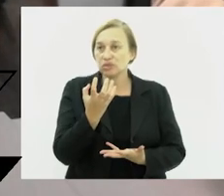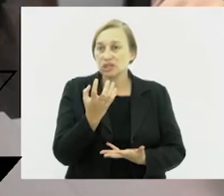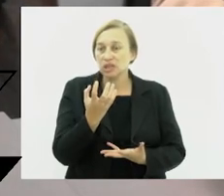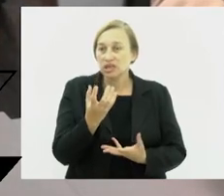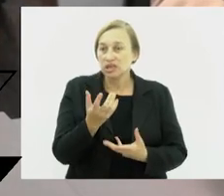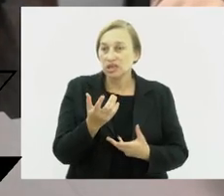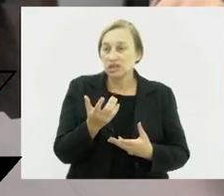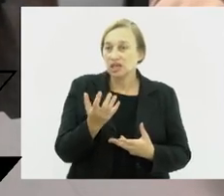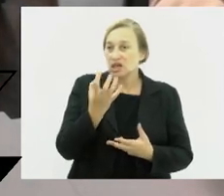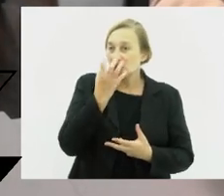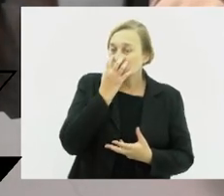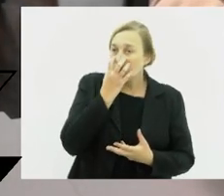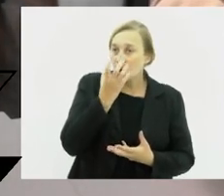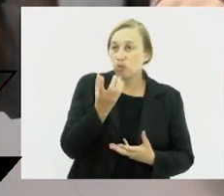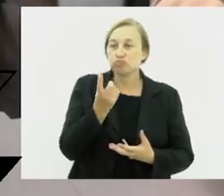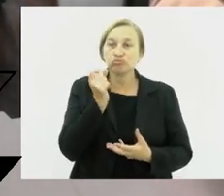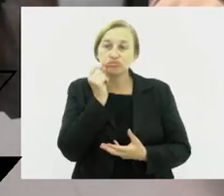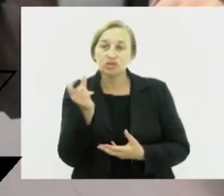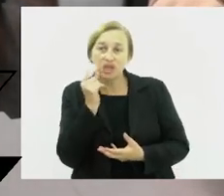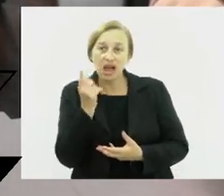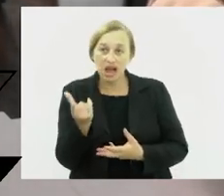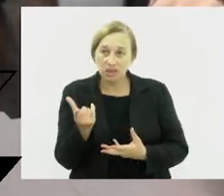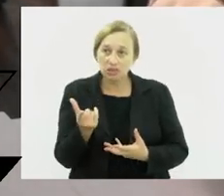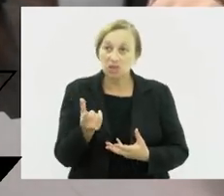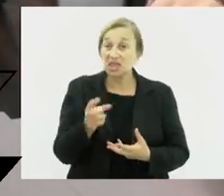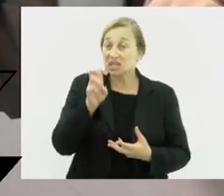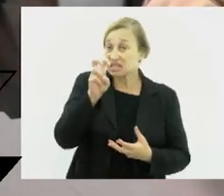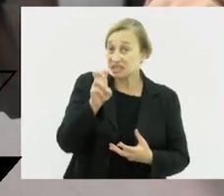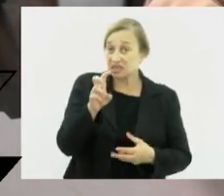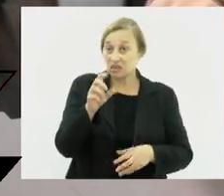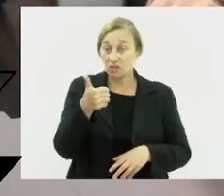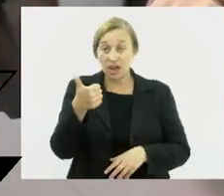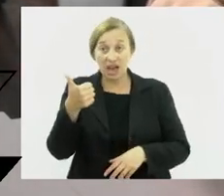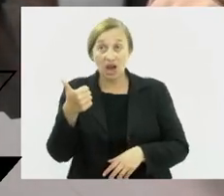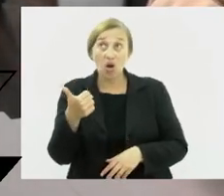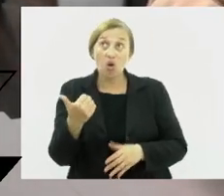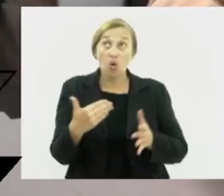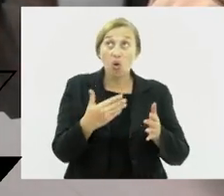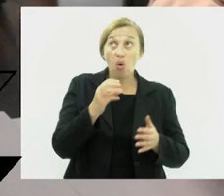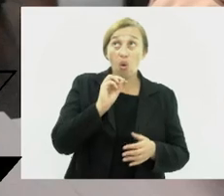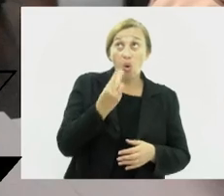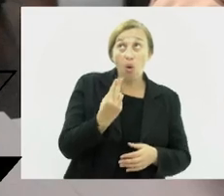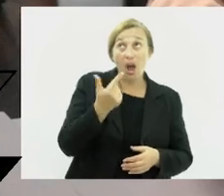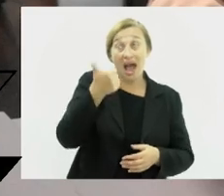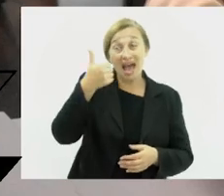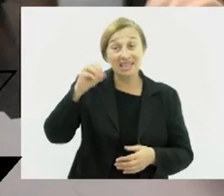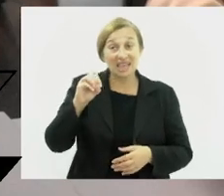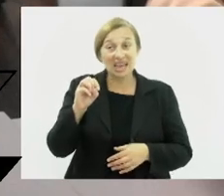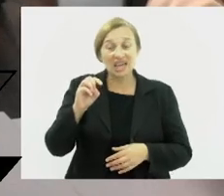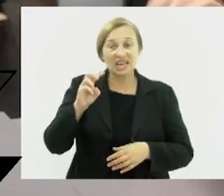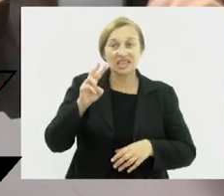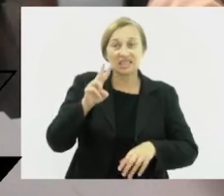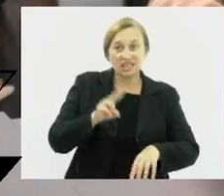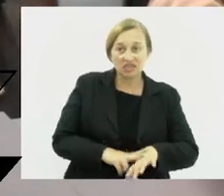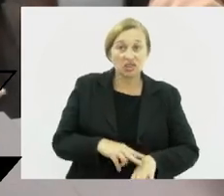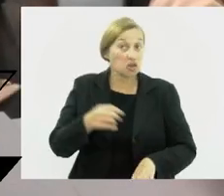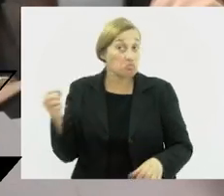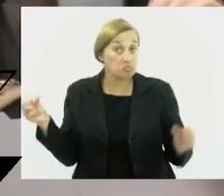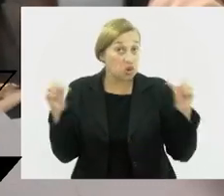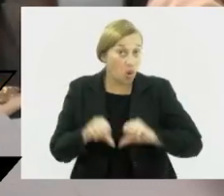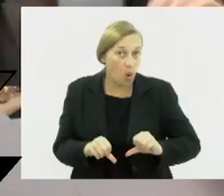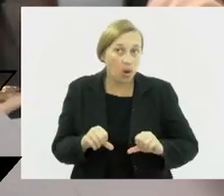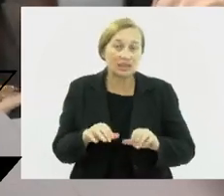seria, com certeza, de 5 a 10 vezes pior. Porque eles fazem o papel que o poder público não faz hoje. Não é de hoje que a gente fala isso, já é de muito